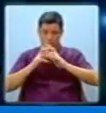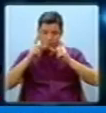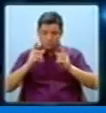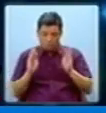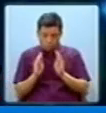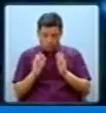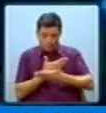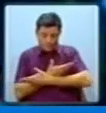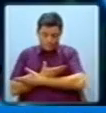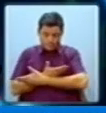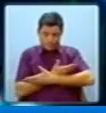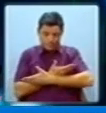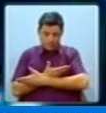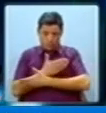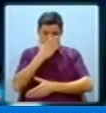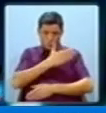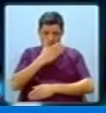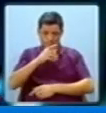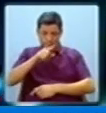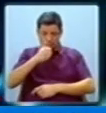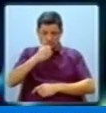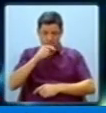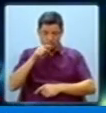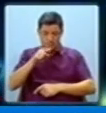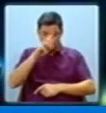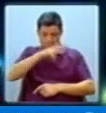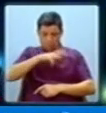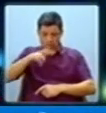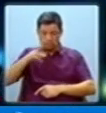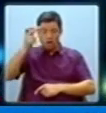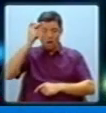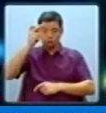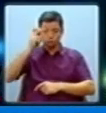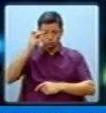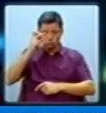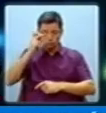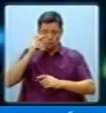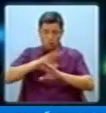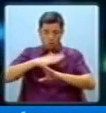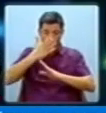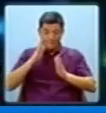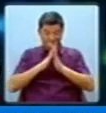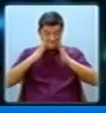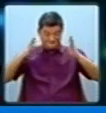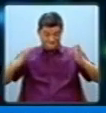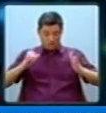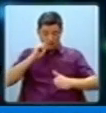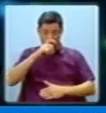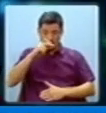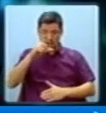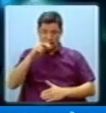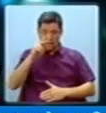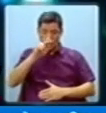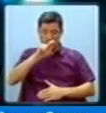monstruosas, 11,5 mil milhões de anos, que depois dão origem às grandes galáxias elípticas que nós conhecemos